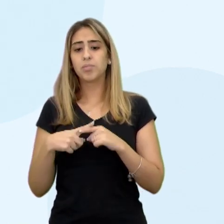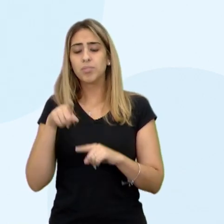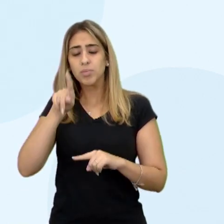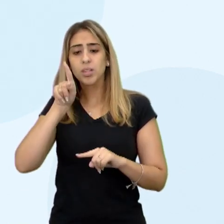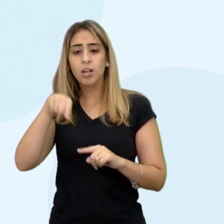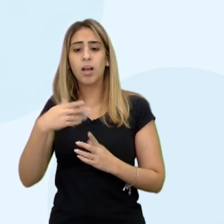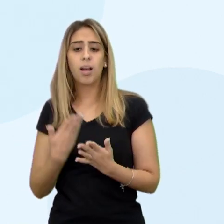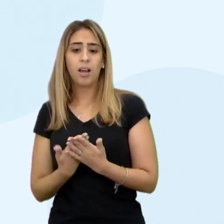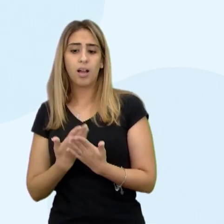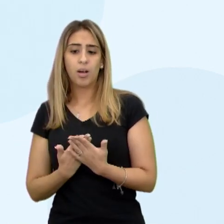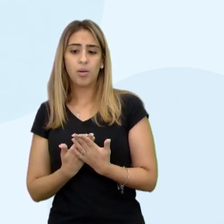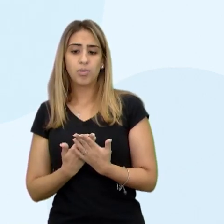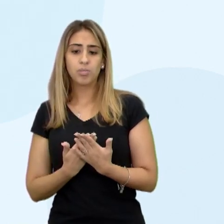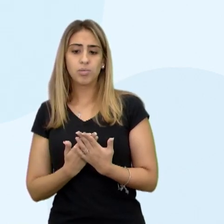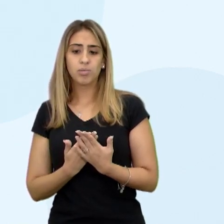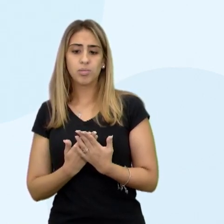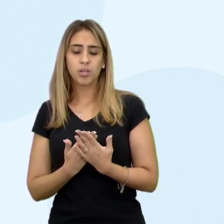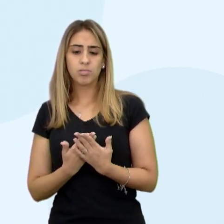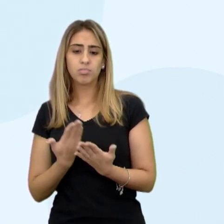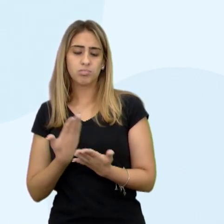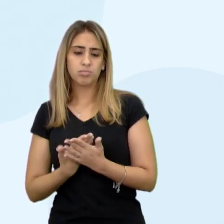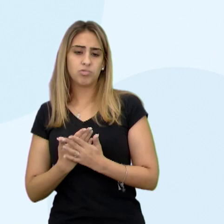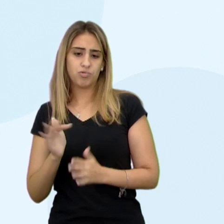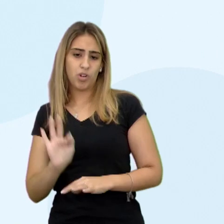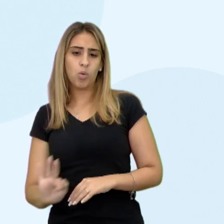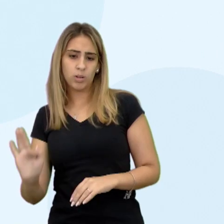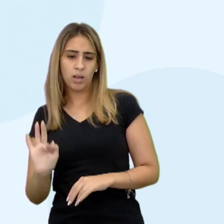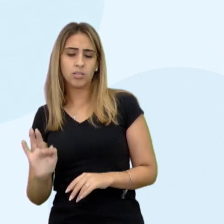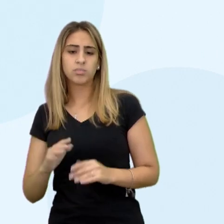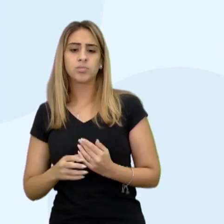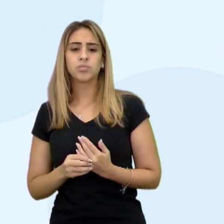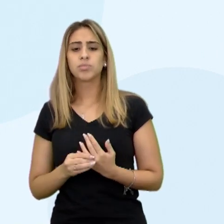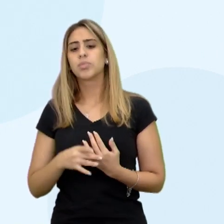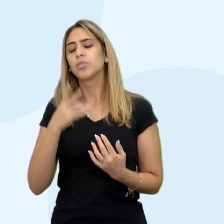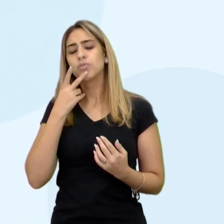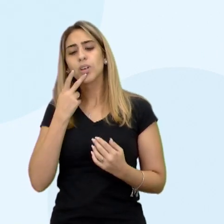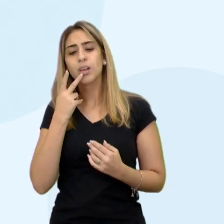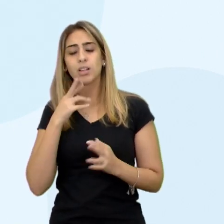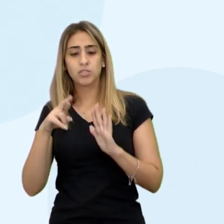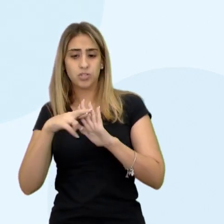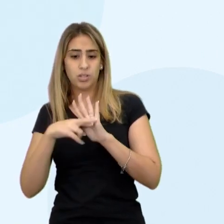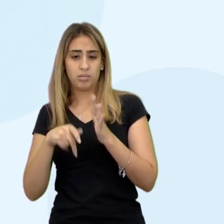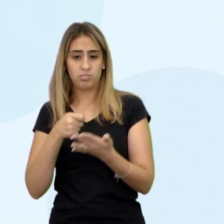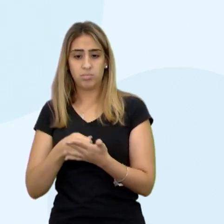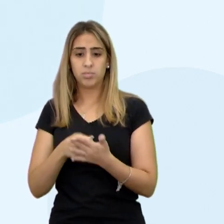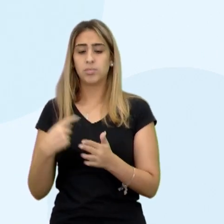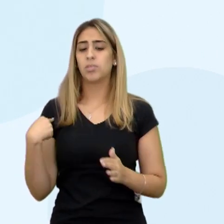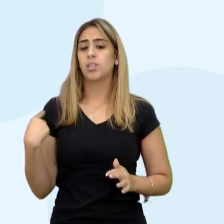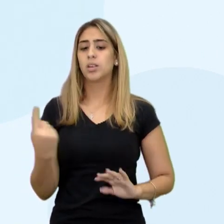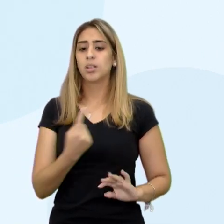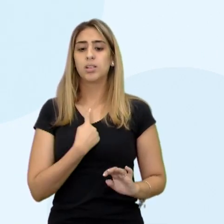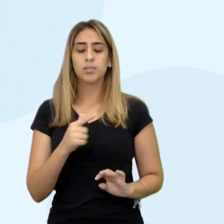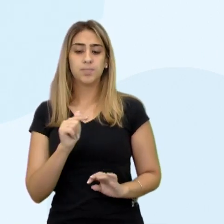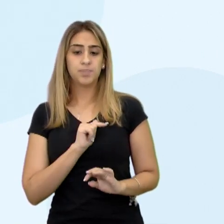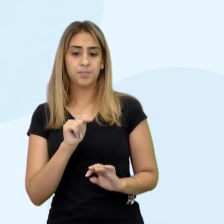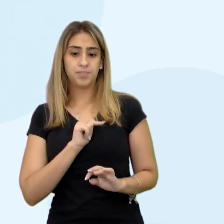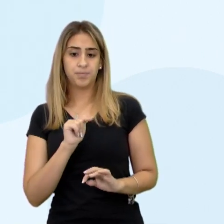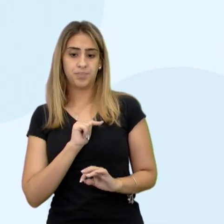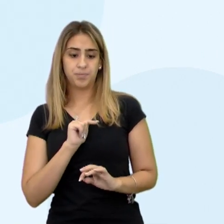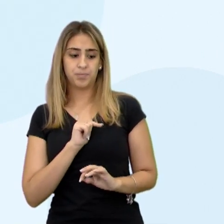na forma acadêmica. Quando a gente fala de regras rígidas, a gente tem duas vertentes. A gente tem a